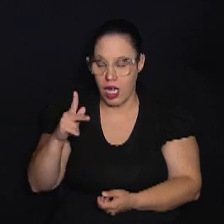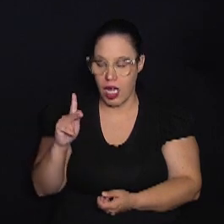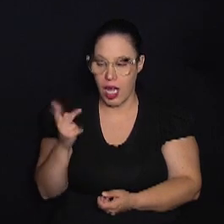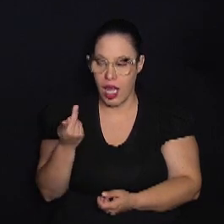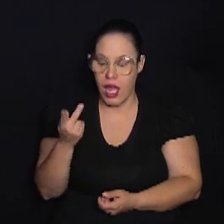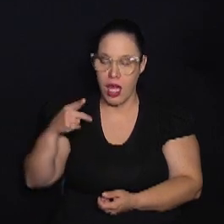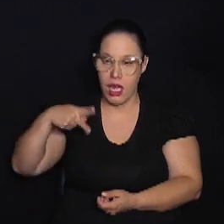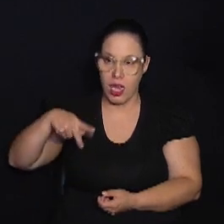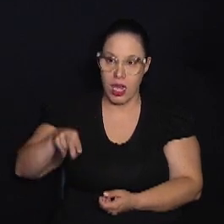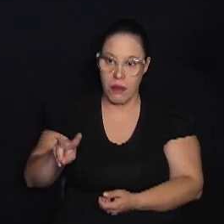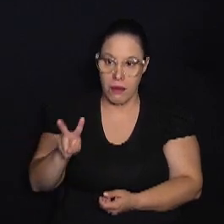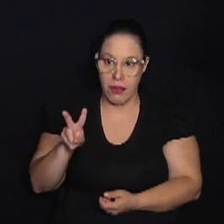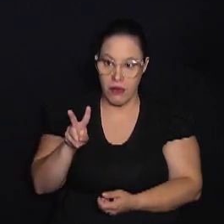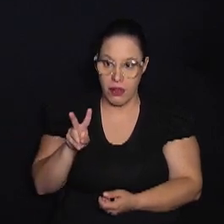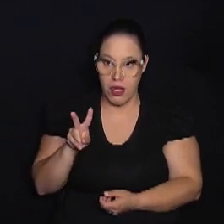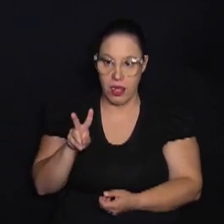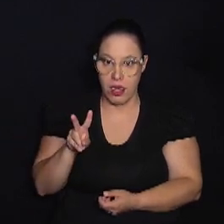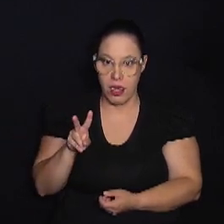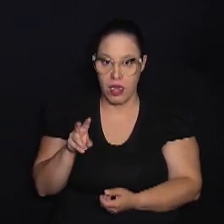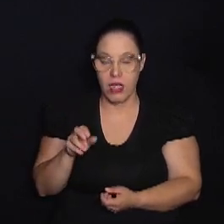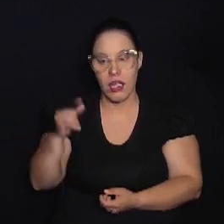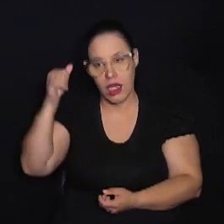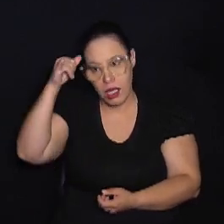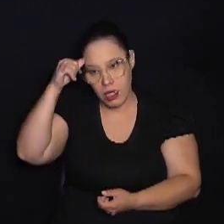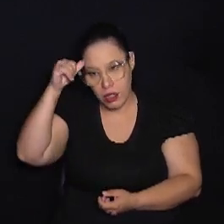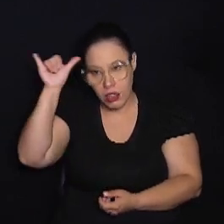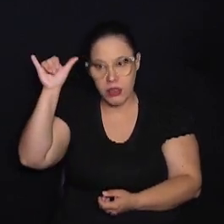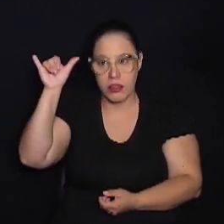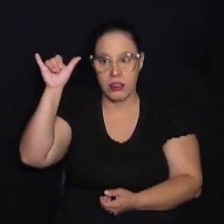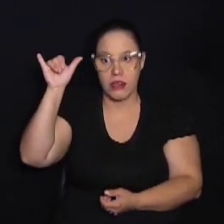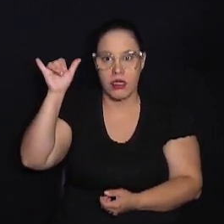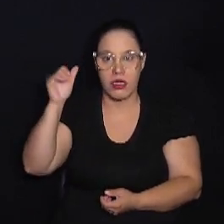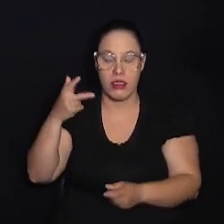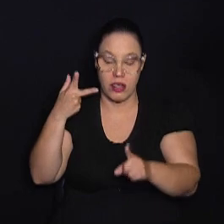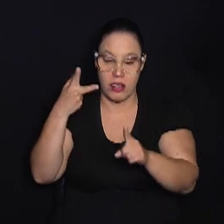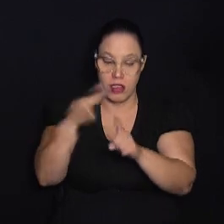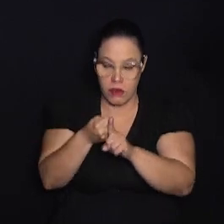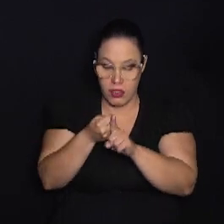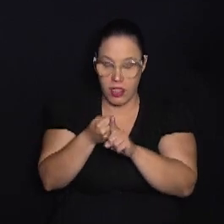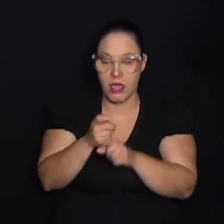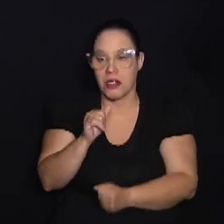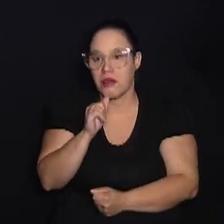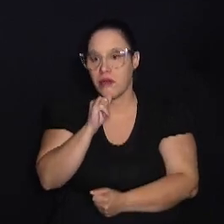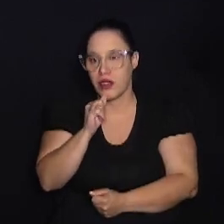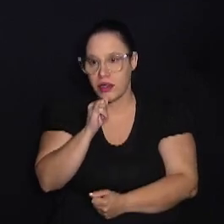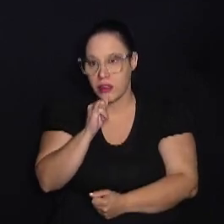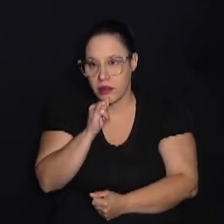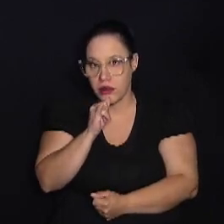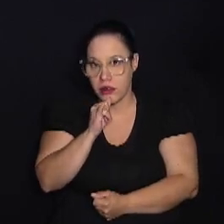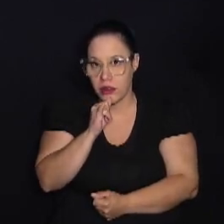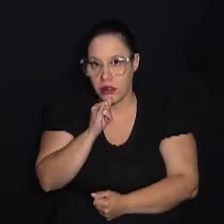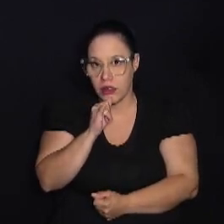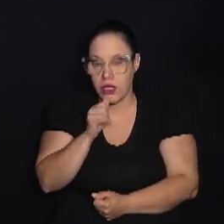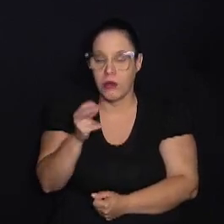são situações que você pode prevenir. A questão do HPV com vacina, mas disparadamente, consumo